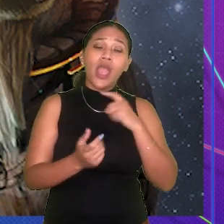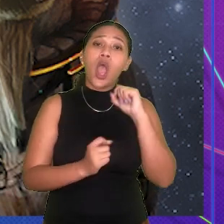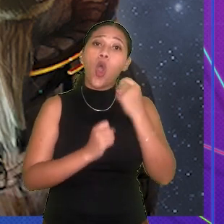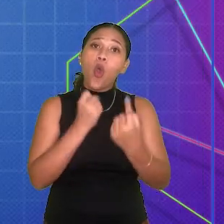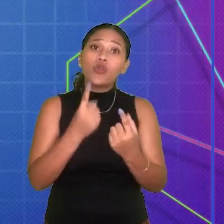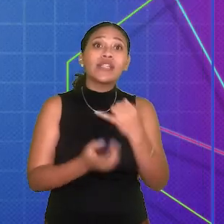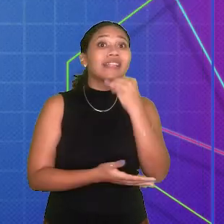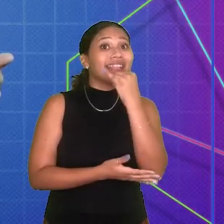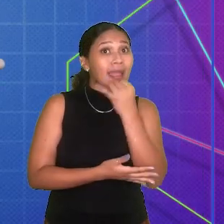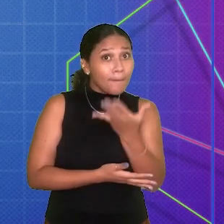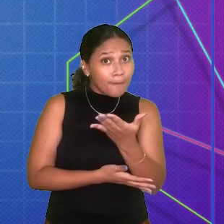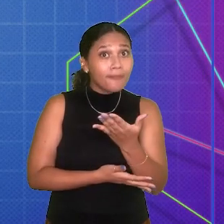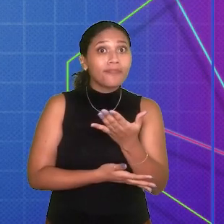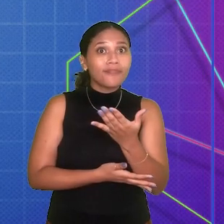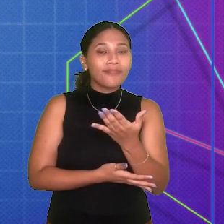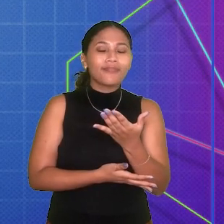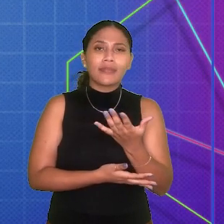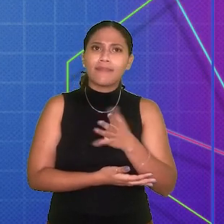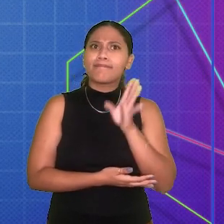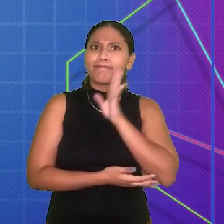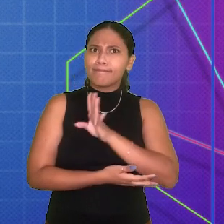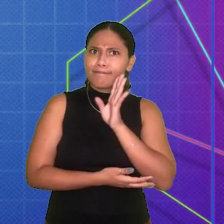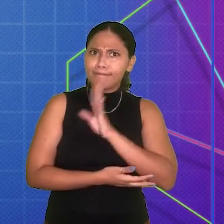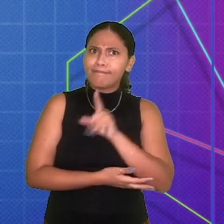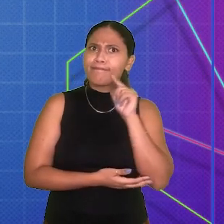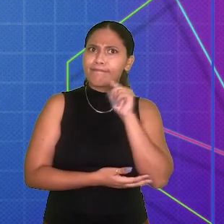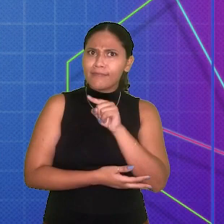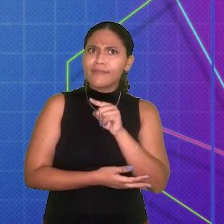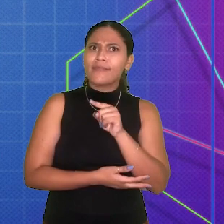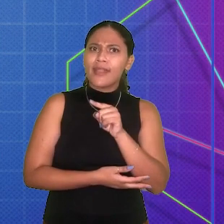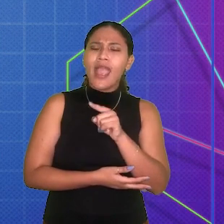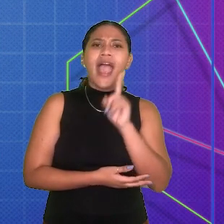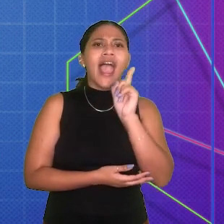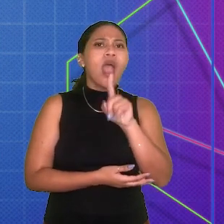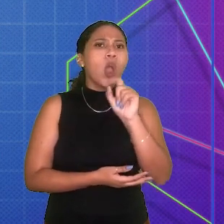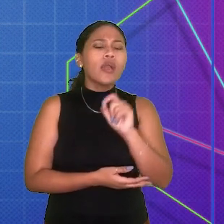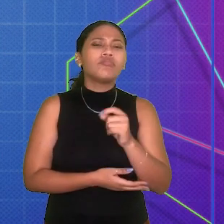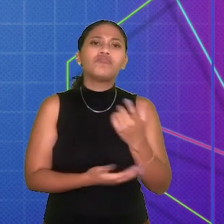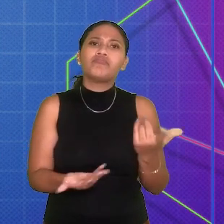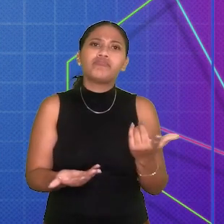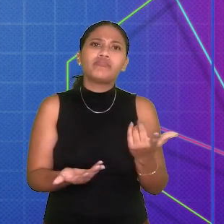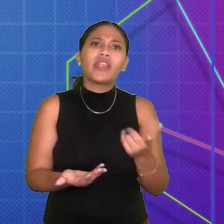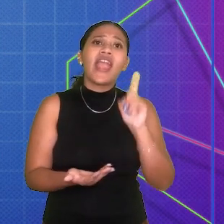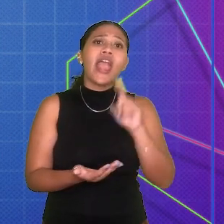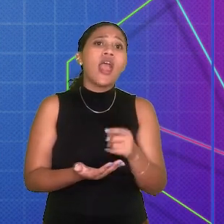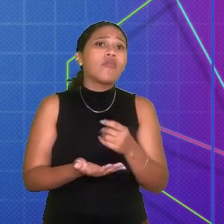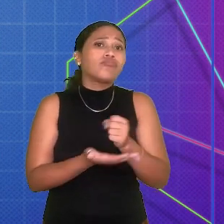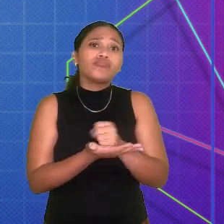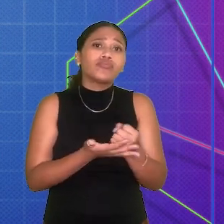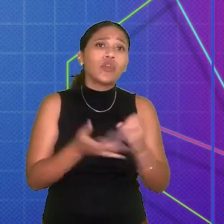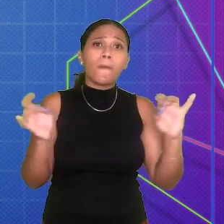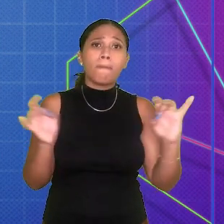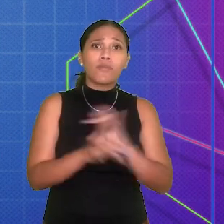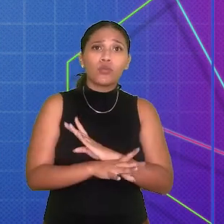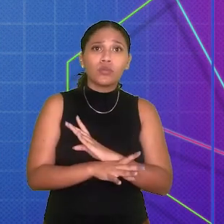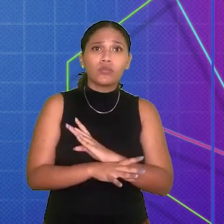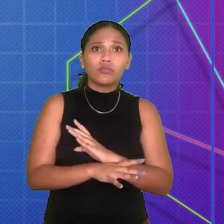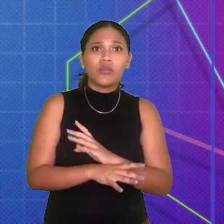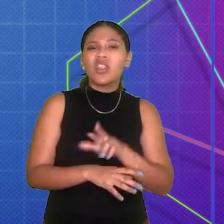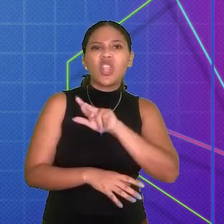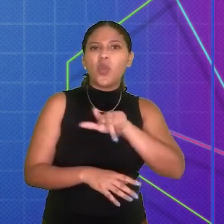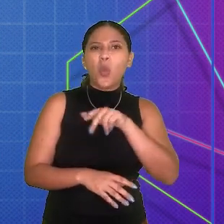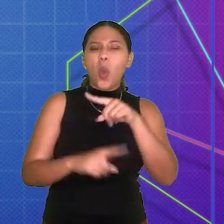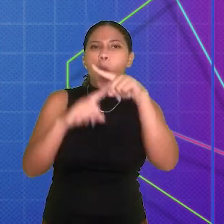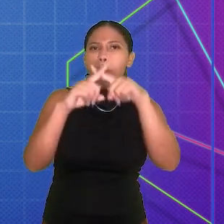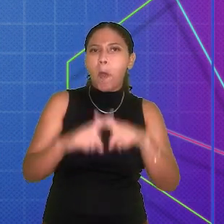alguns dos exemplos. O mais legal de Game Jams é que elas não exigem nada além do jogo terminado. Normalmente, não há uma